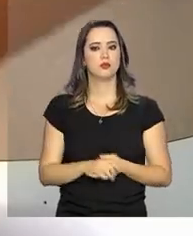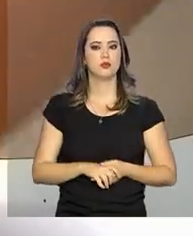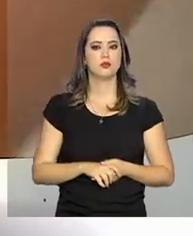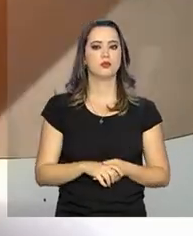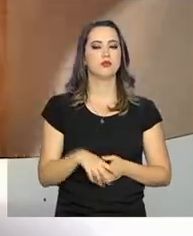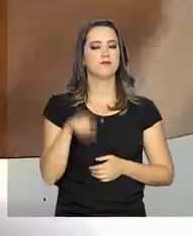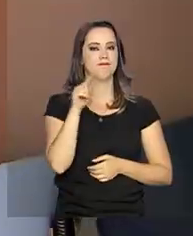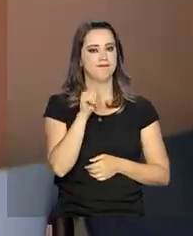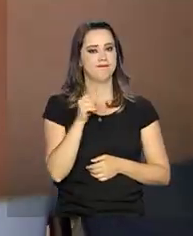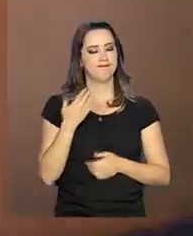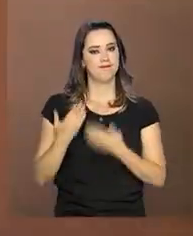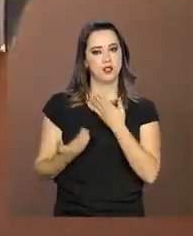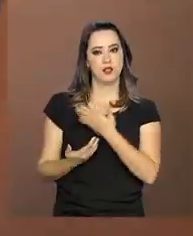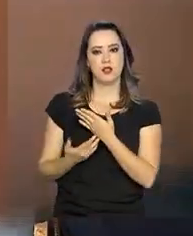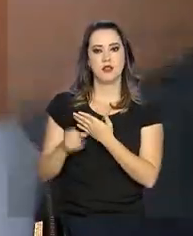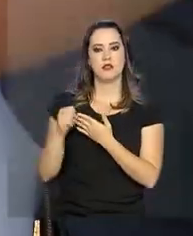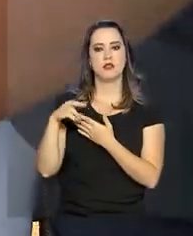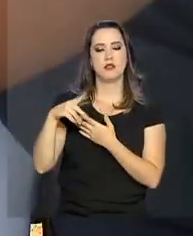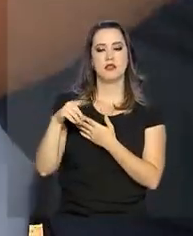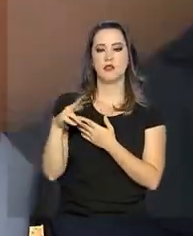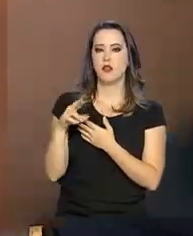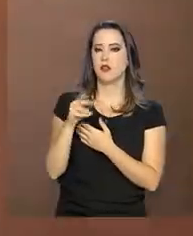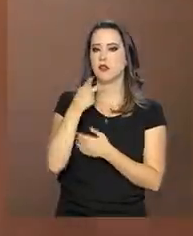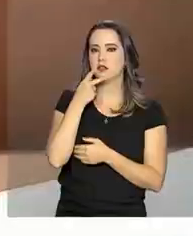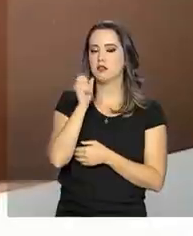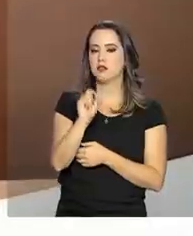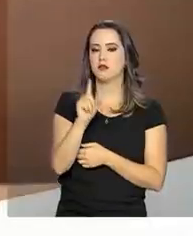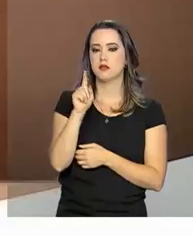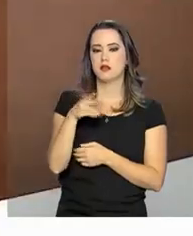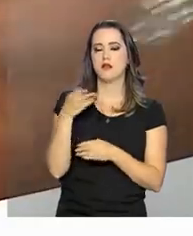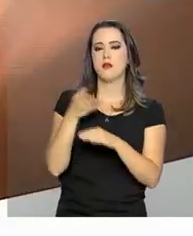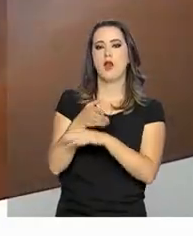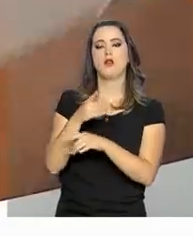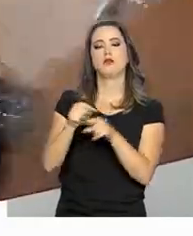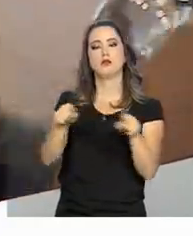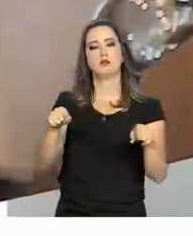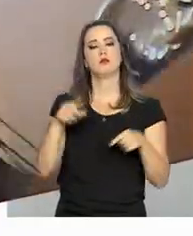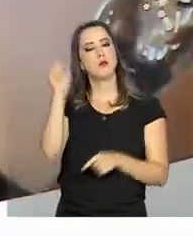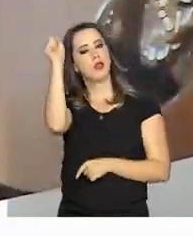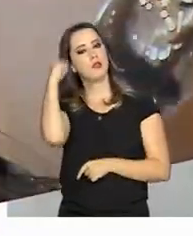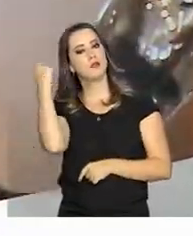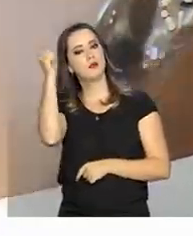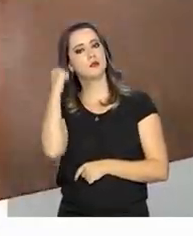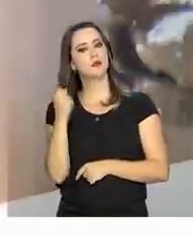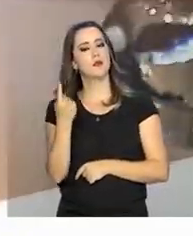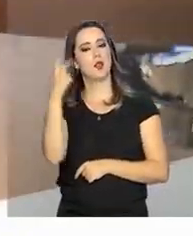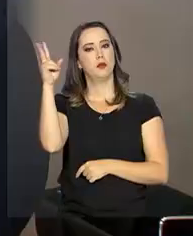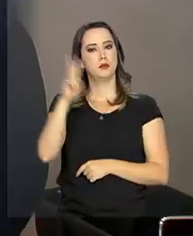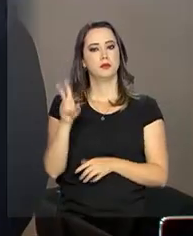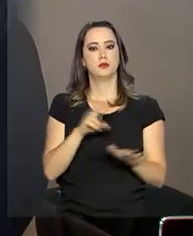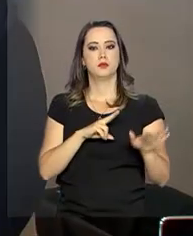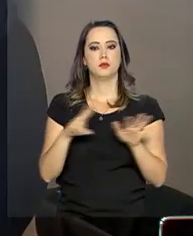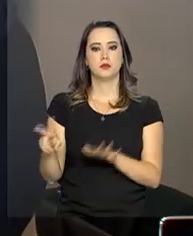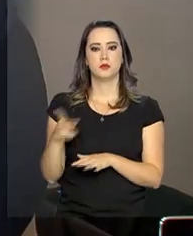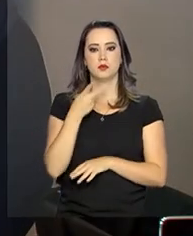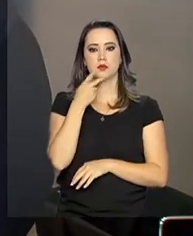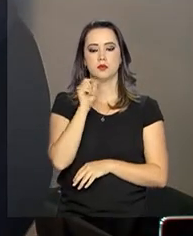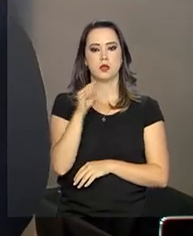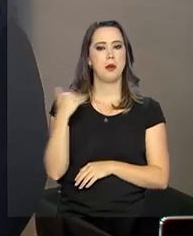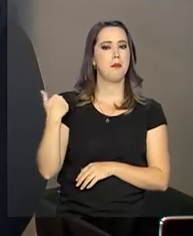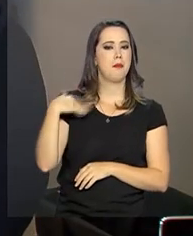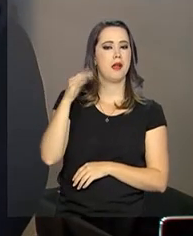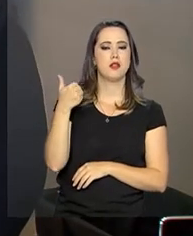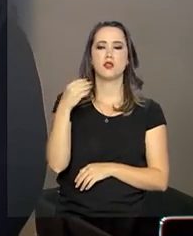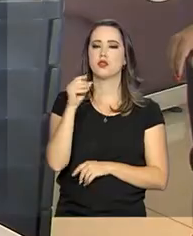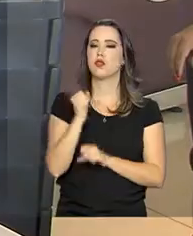Vaidosa, Alexandra, ou Sandra, como gosta de ser chamada, vai ao salão de beleza pelo menos uma vez por semana. E é assim há mais